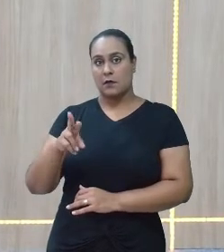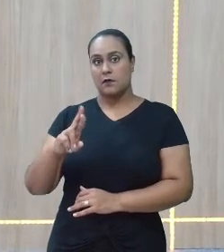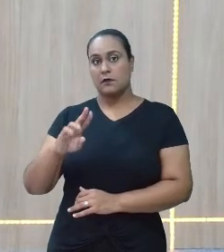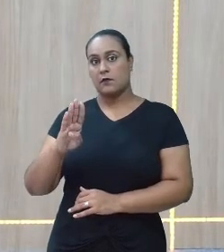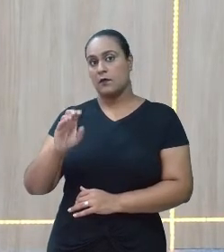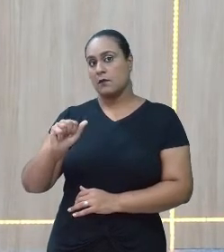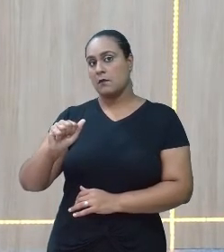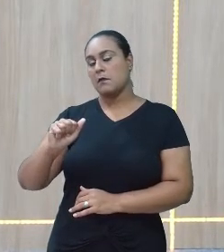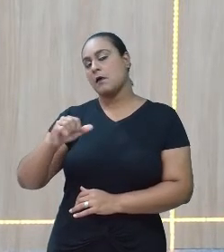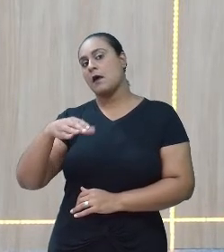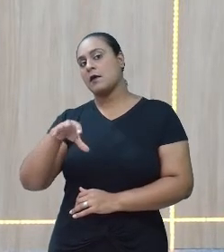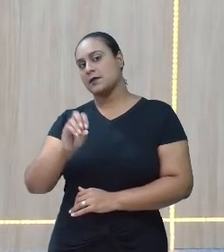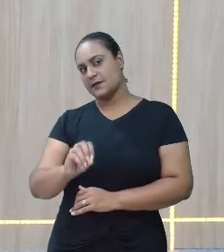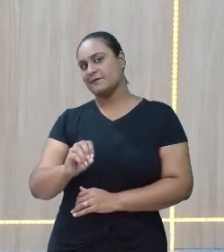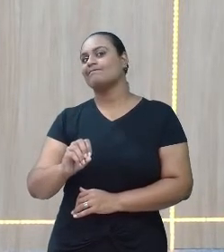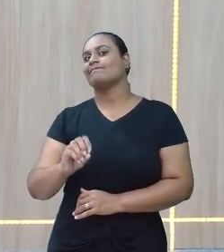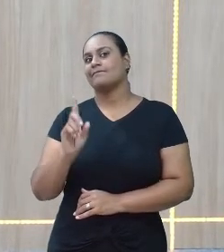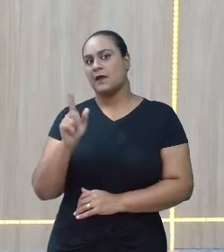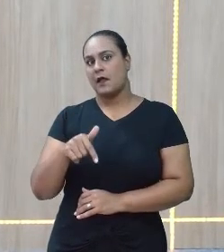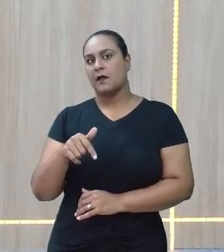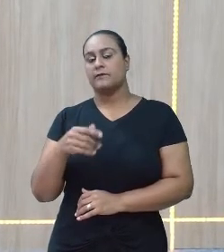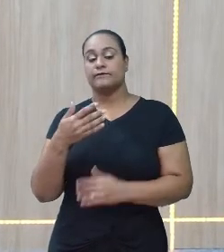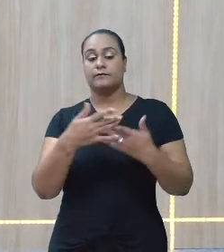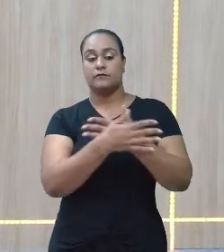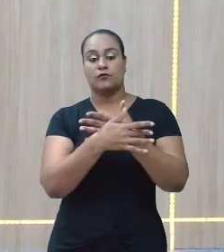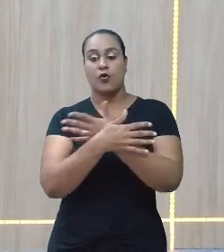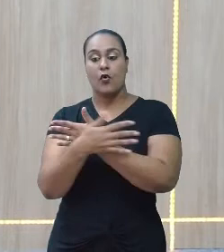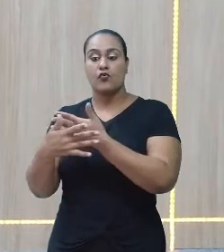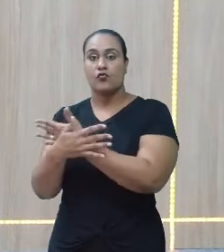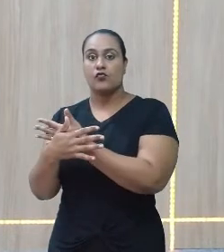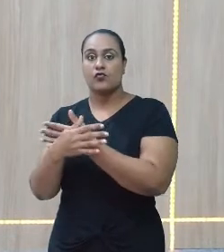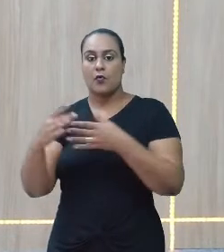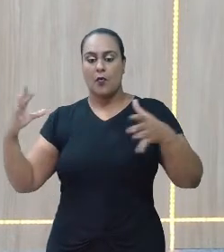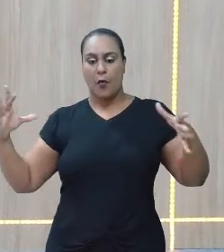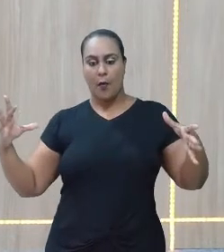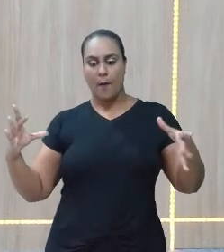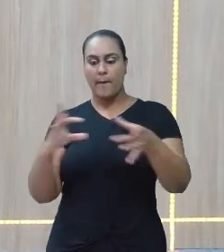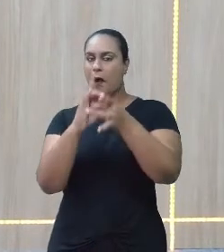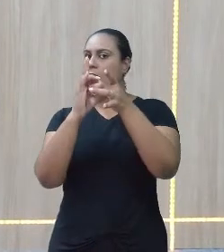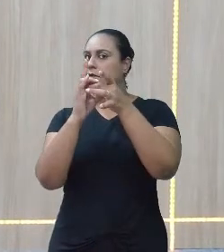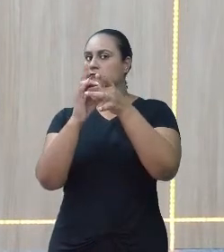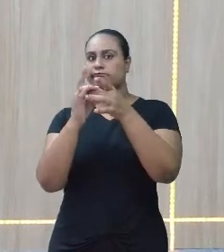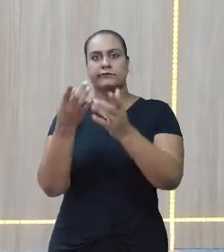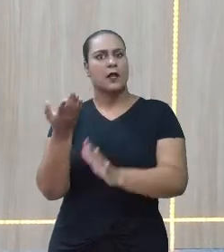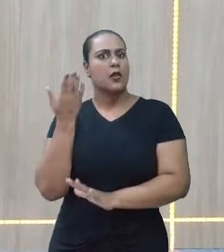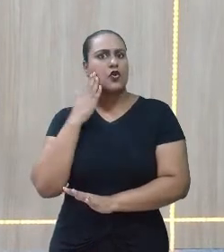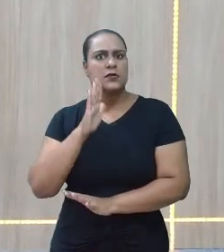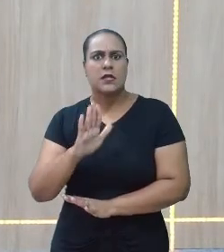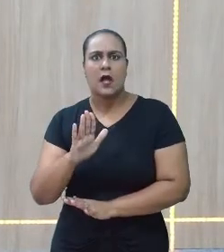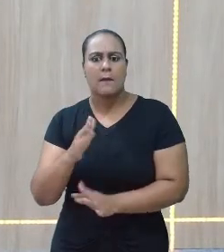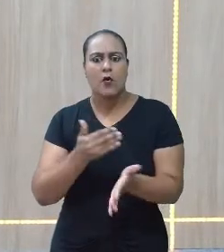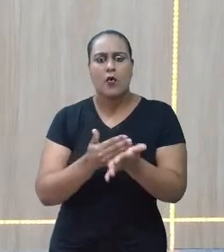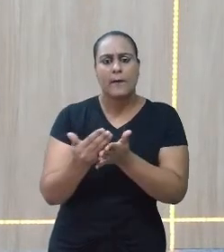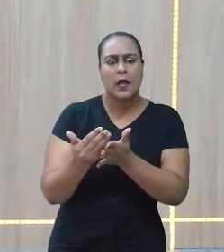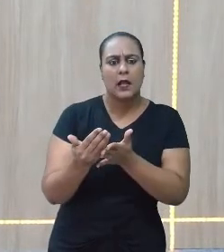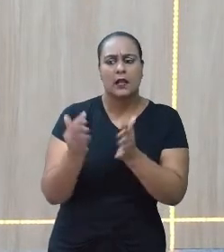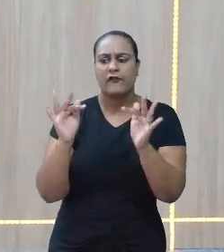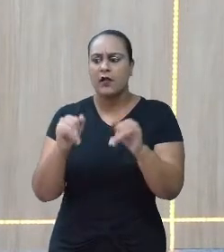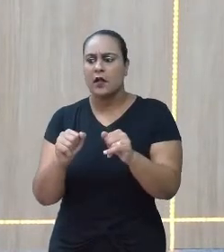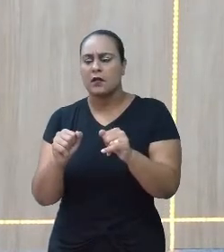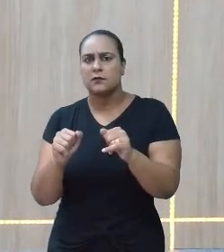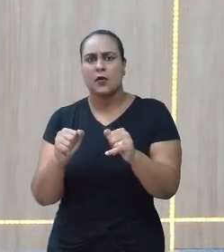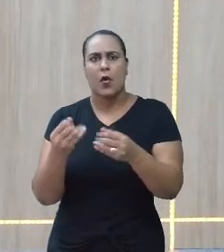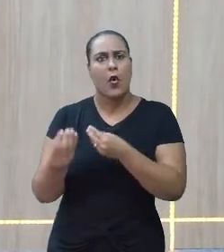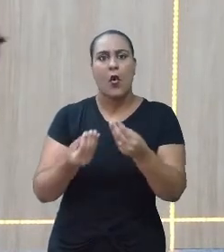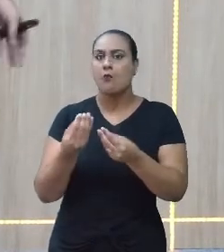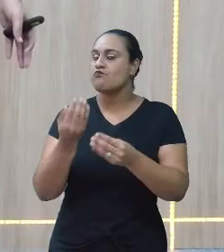conurbação. É justamente isso, quando as duas cidades urbanizadas se encontram e você não sabe mais aonde termina e onde começa a outra